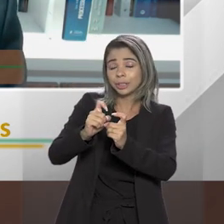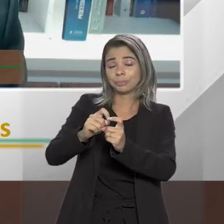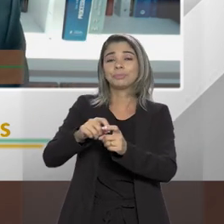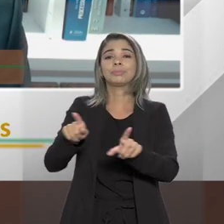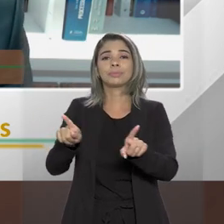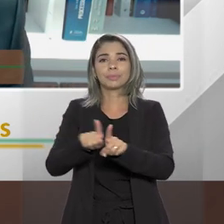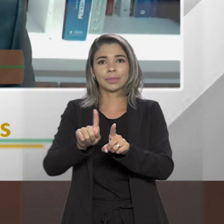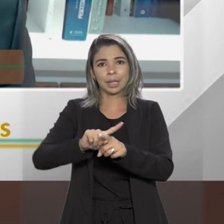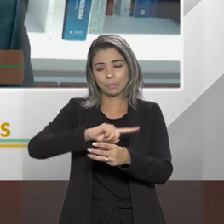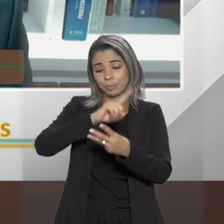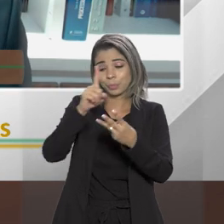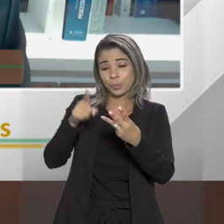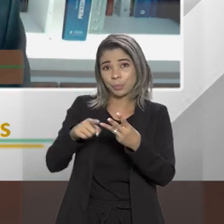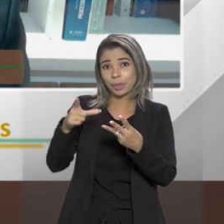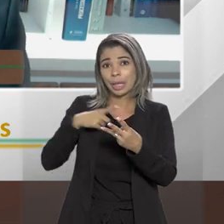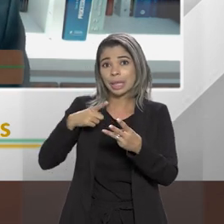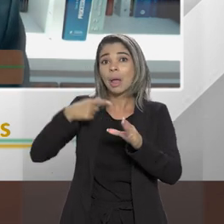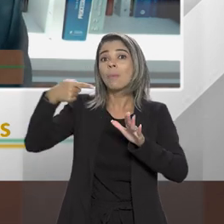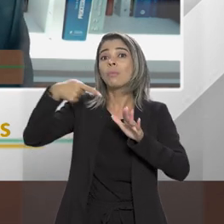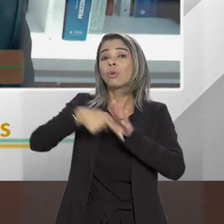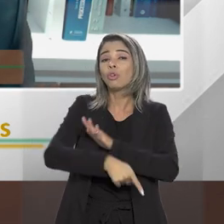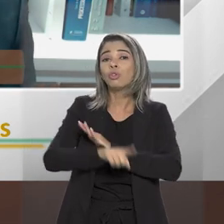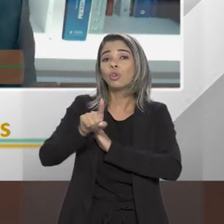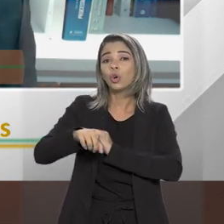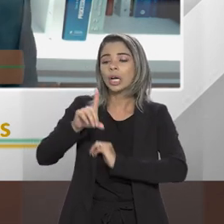num nível mais profundo, a chamada